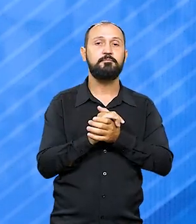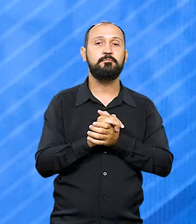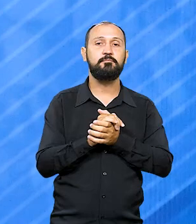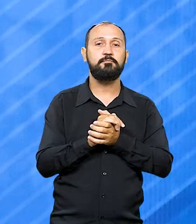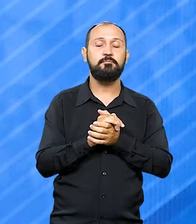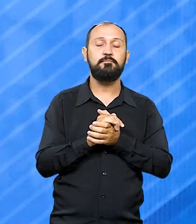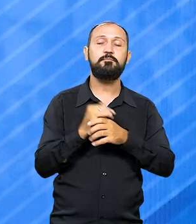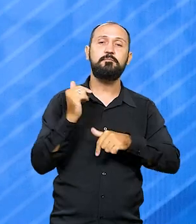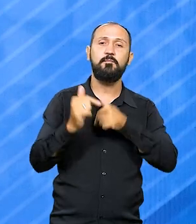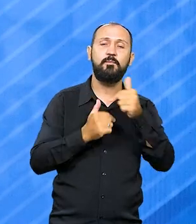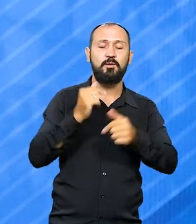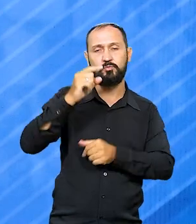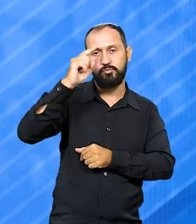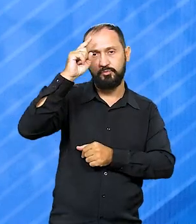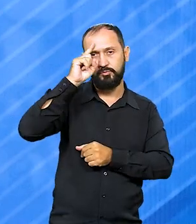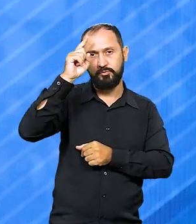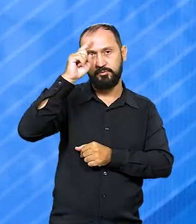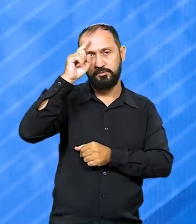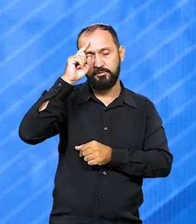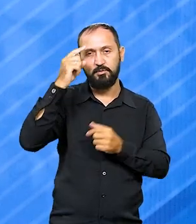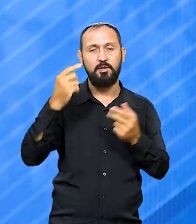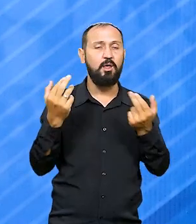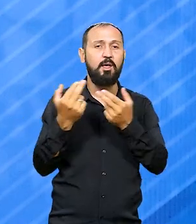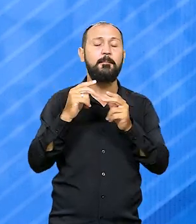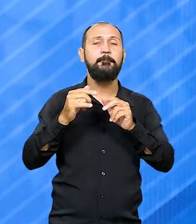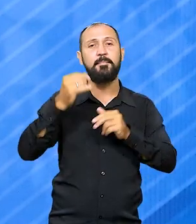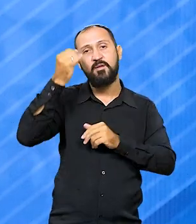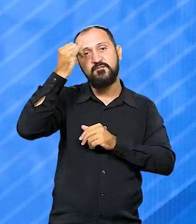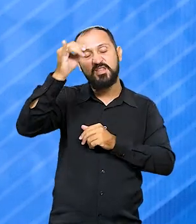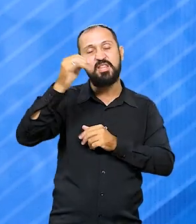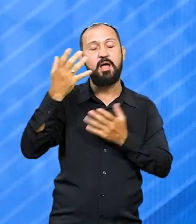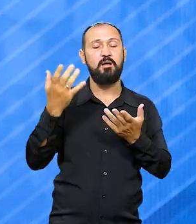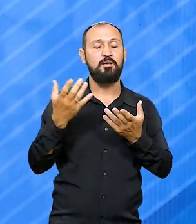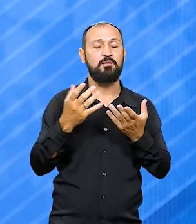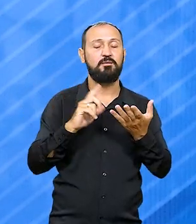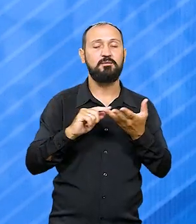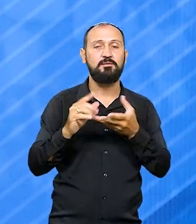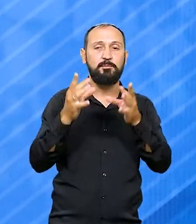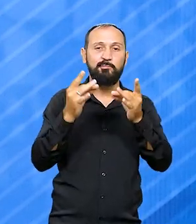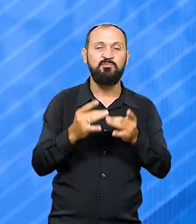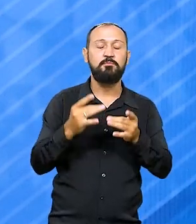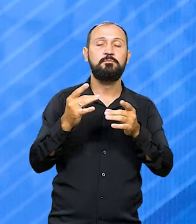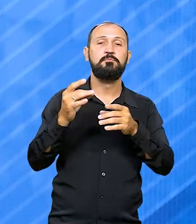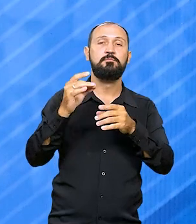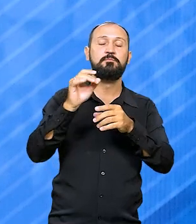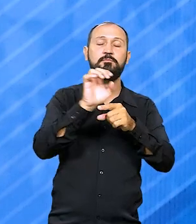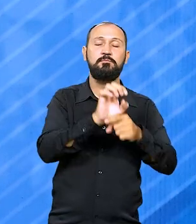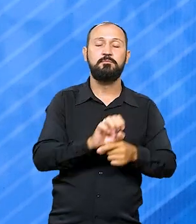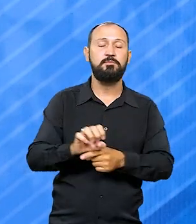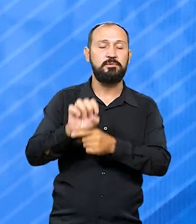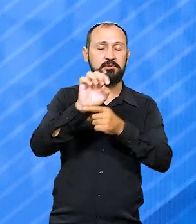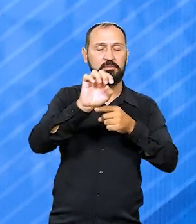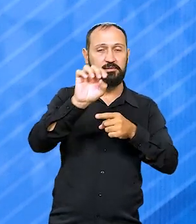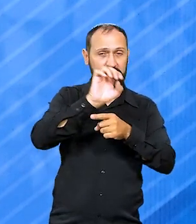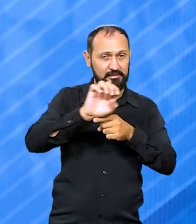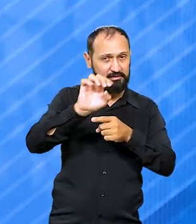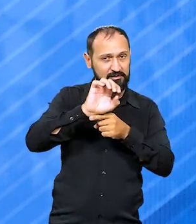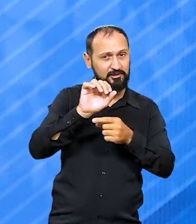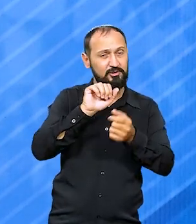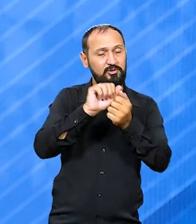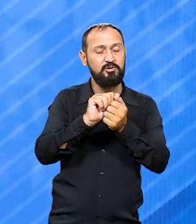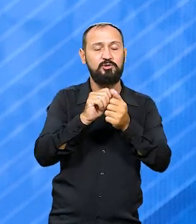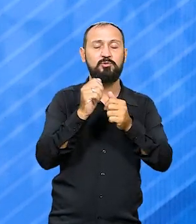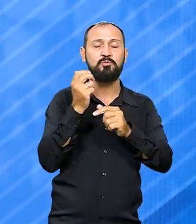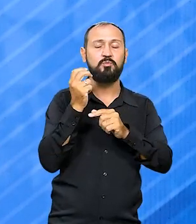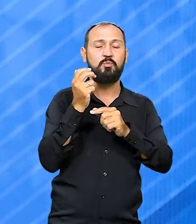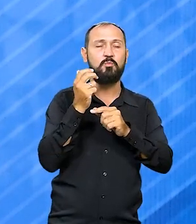advocacia atuamos diariamente, é justamente combater esses excessos. O Estado, às vezes,